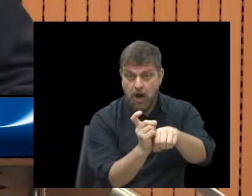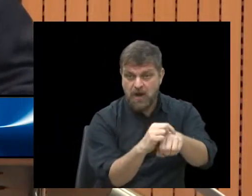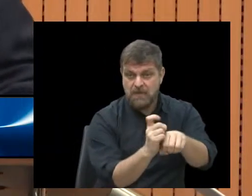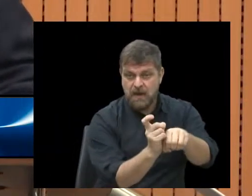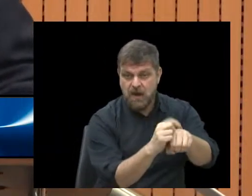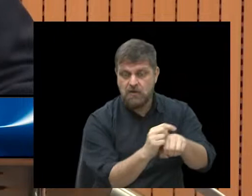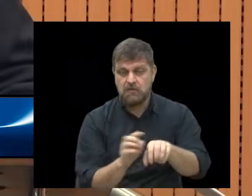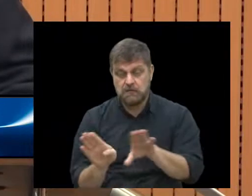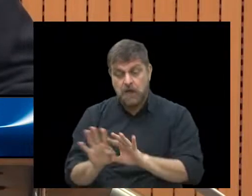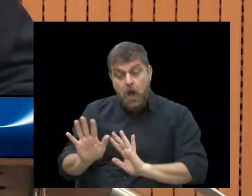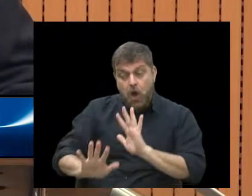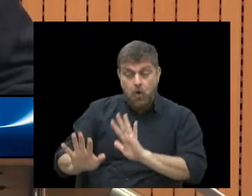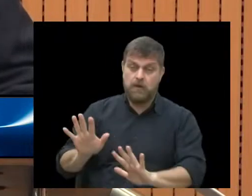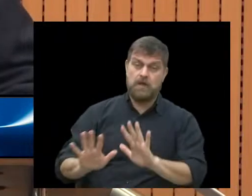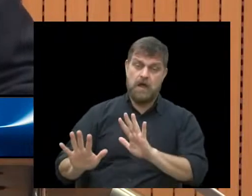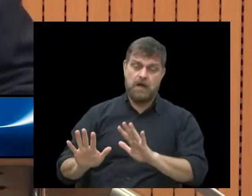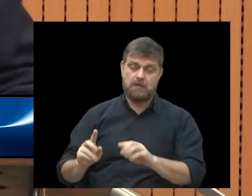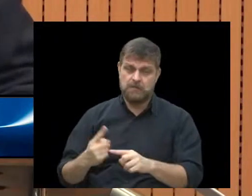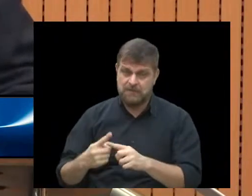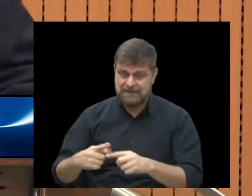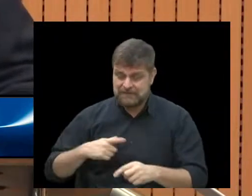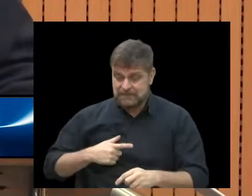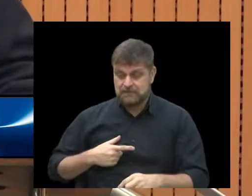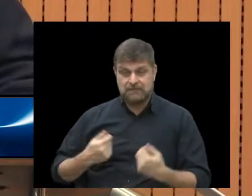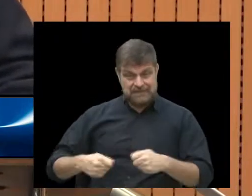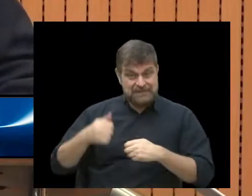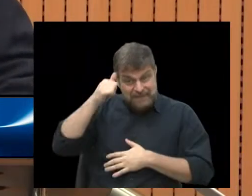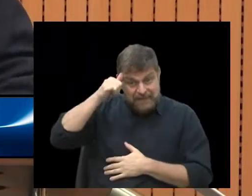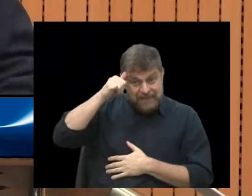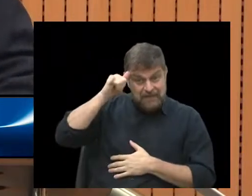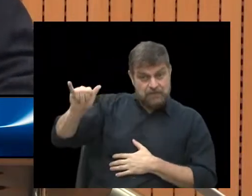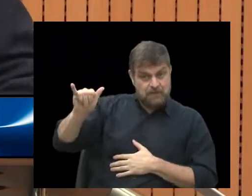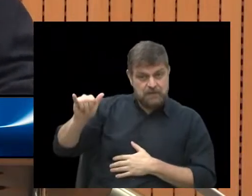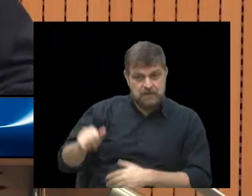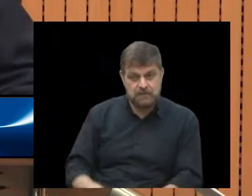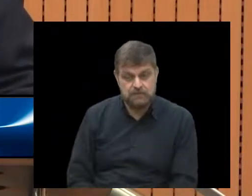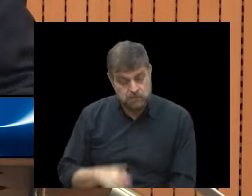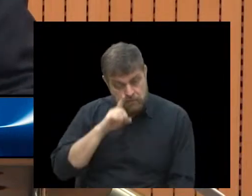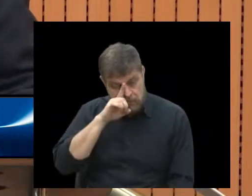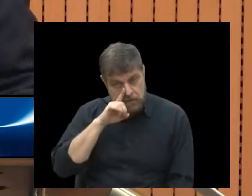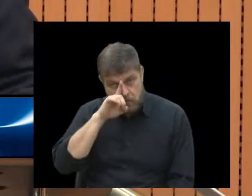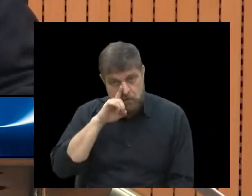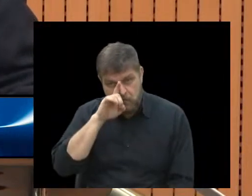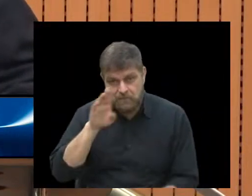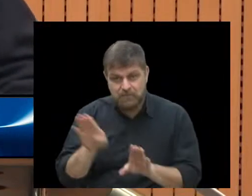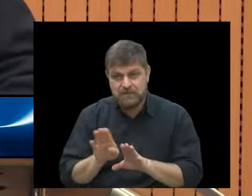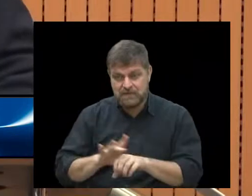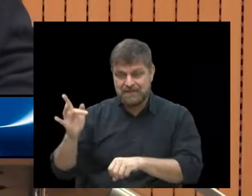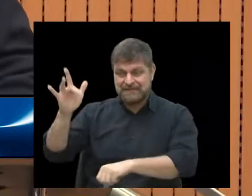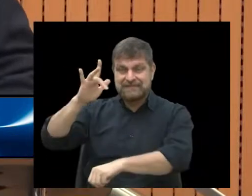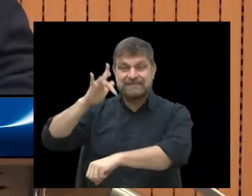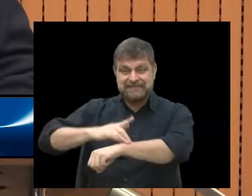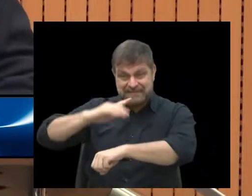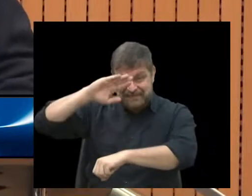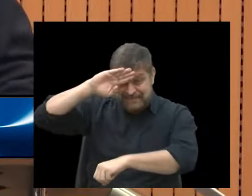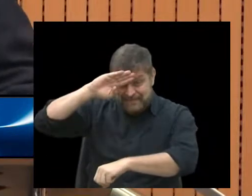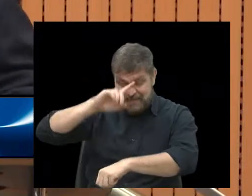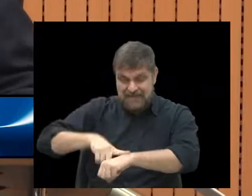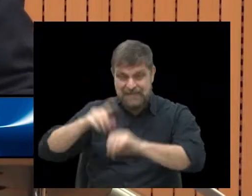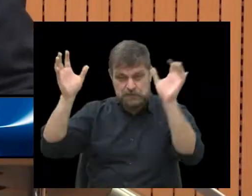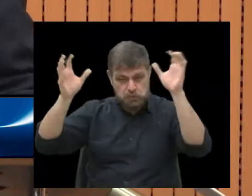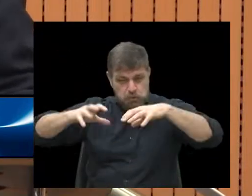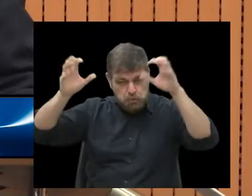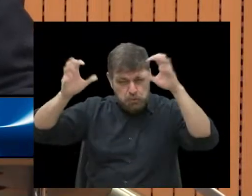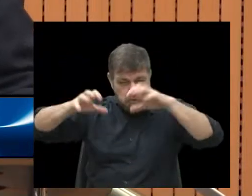a gente tem que ter cuidado com isso. Toda prevenção é válida. Também falando também da dengue, que nessa época de chuva também